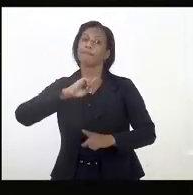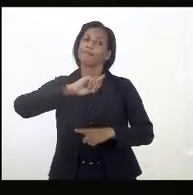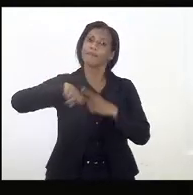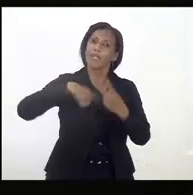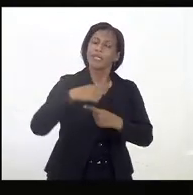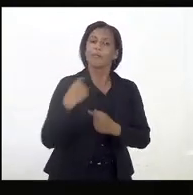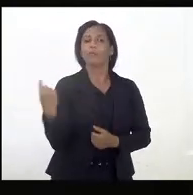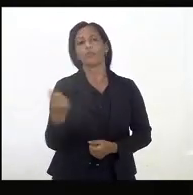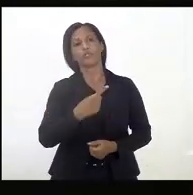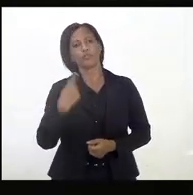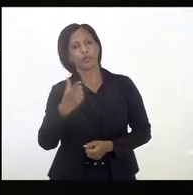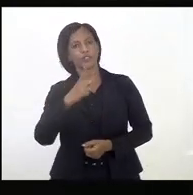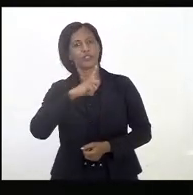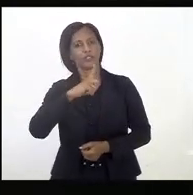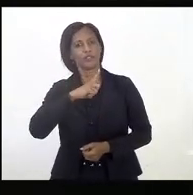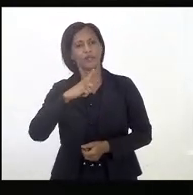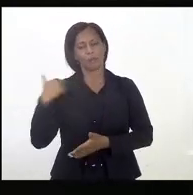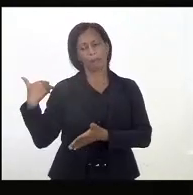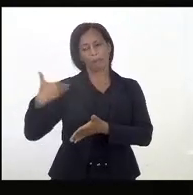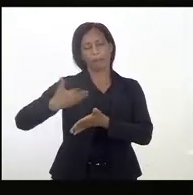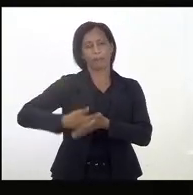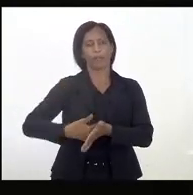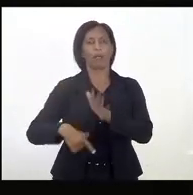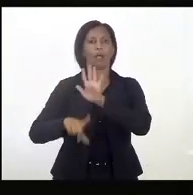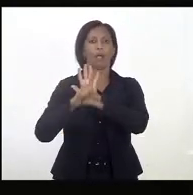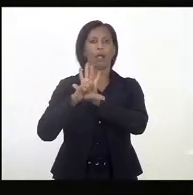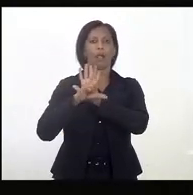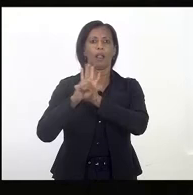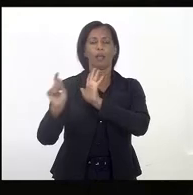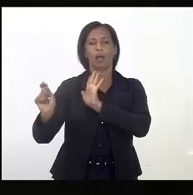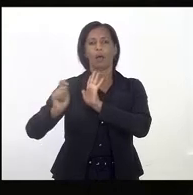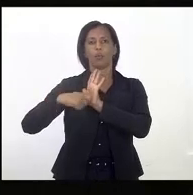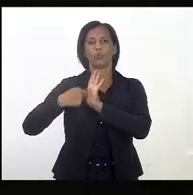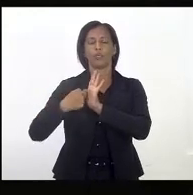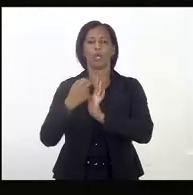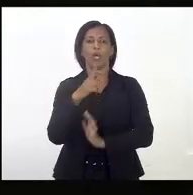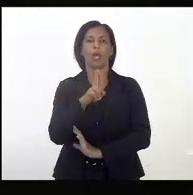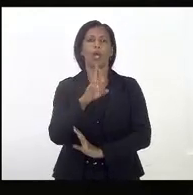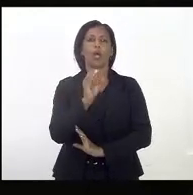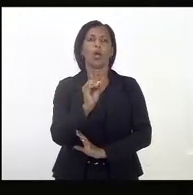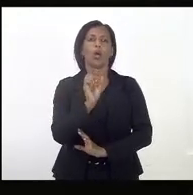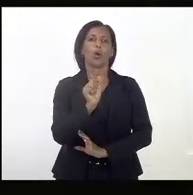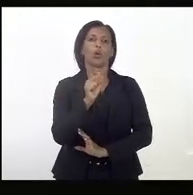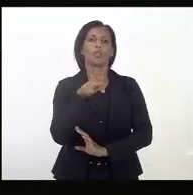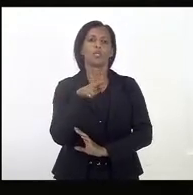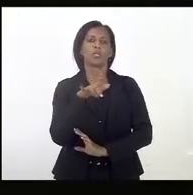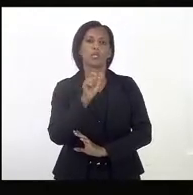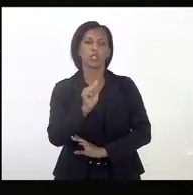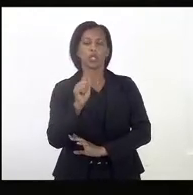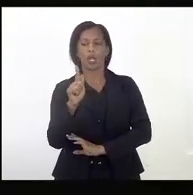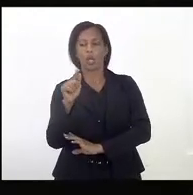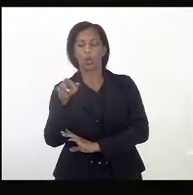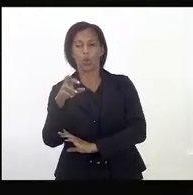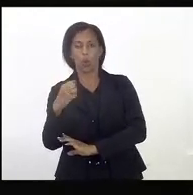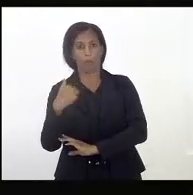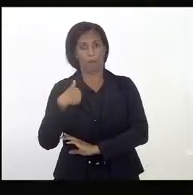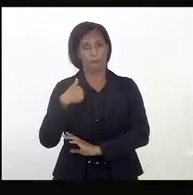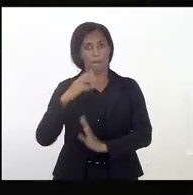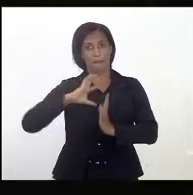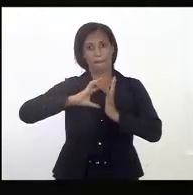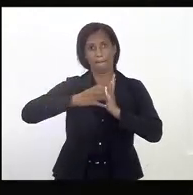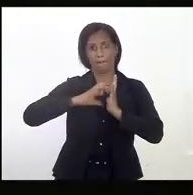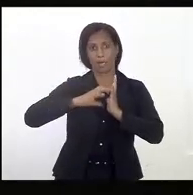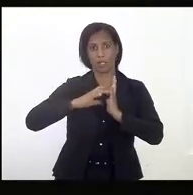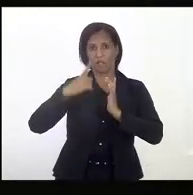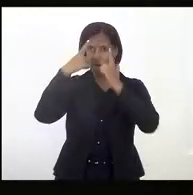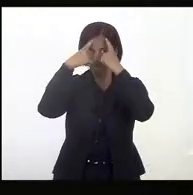aí agora recentemente inclusive é uma lei de autoria da deputada Rosângela Gomes do meu partido que a lei da